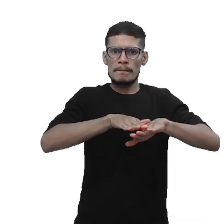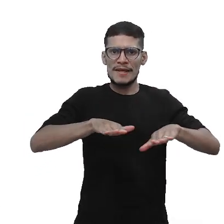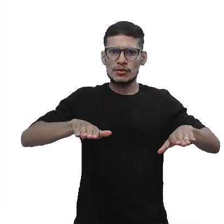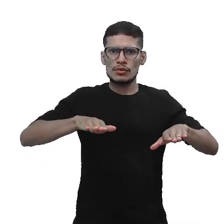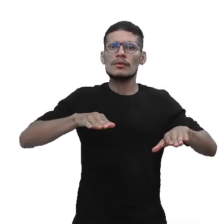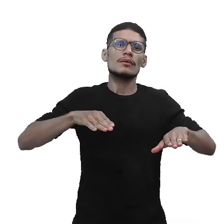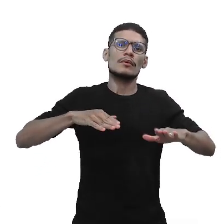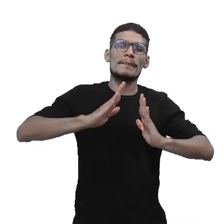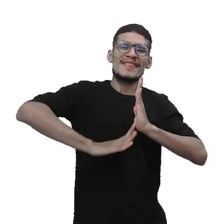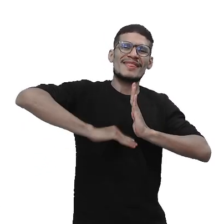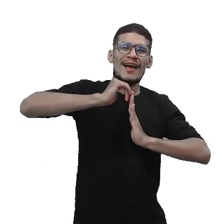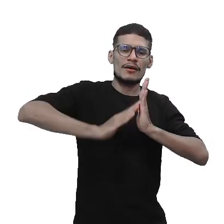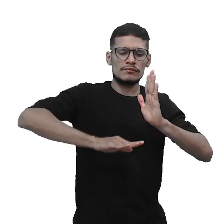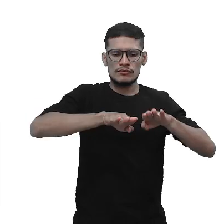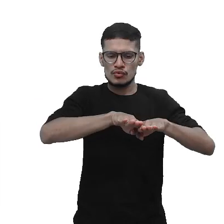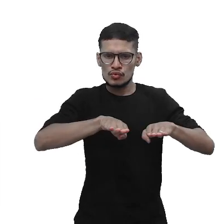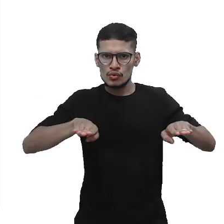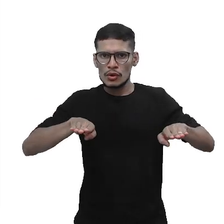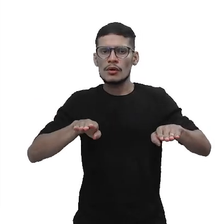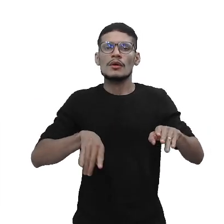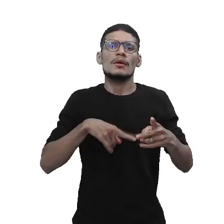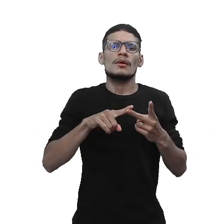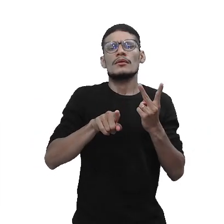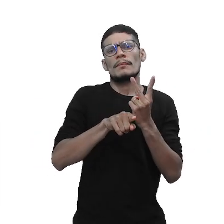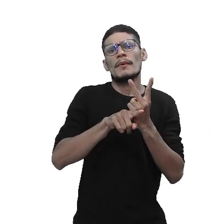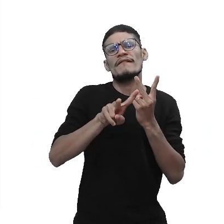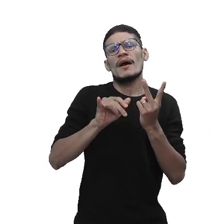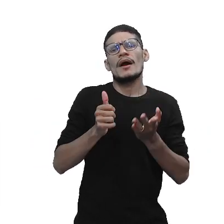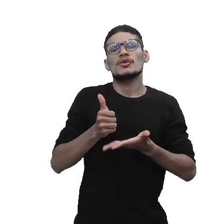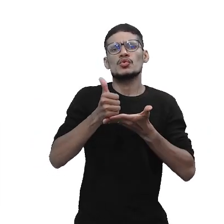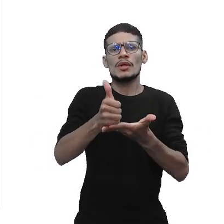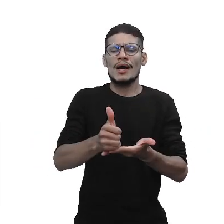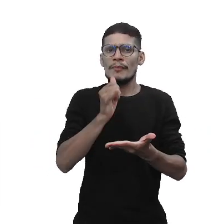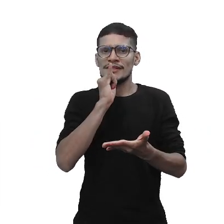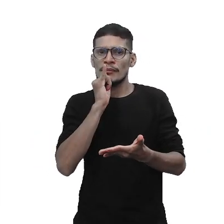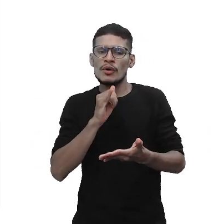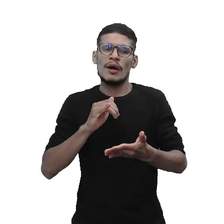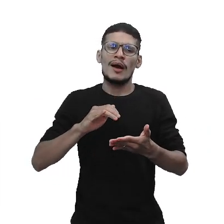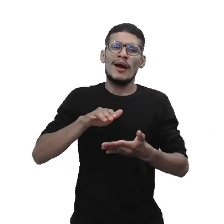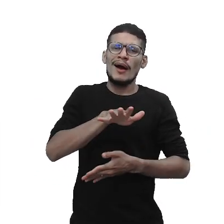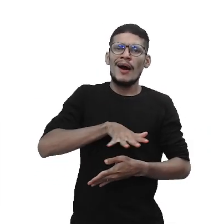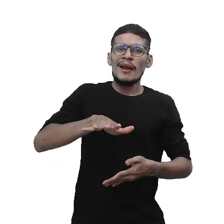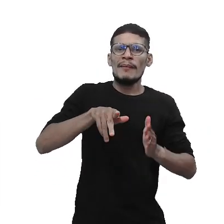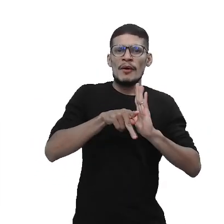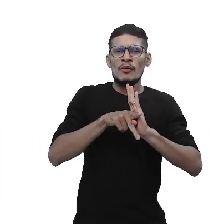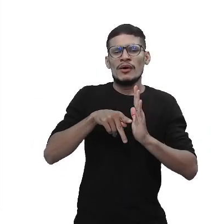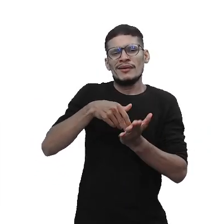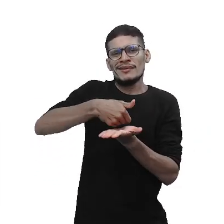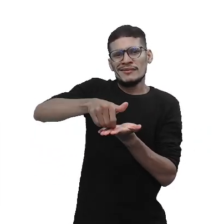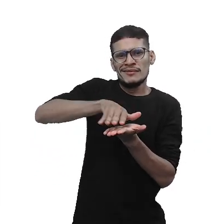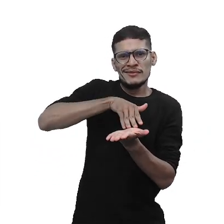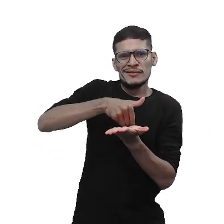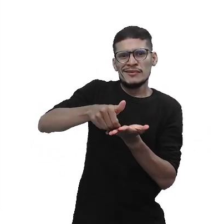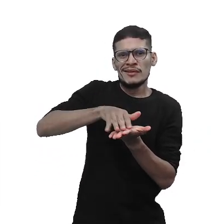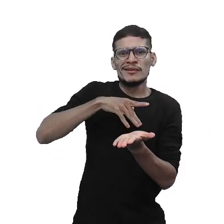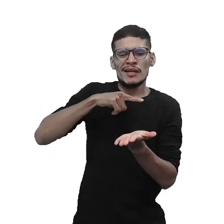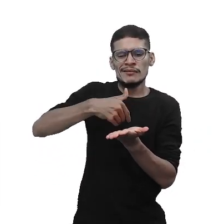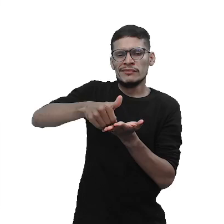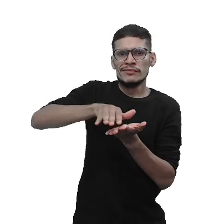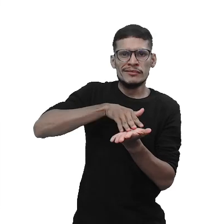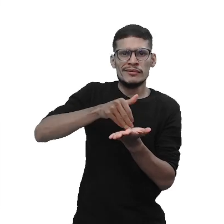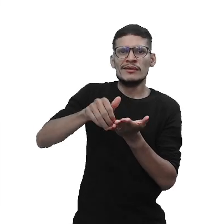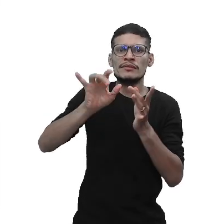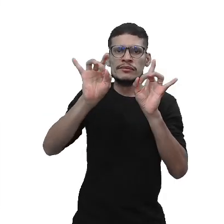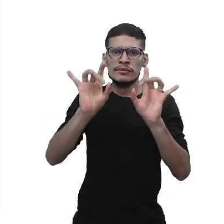piso, para determinar essas áreas, e também para auxiliar, né, nessa questão, né, de limpeza, né, tem tintas especiais. Aí vão ter, né, também